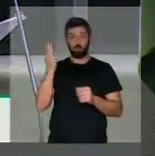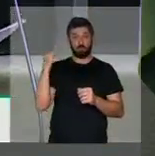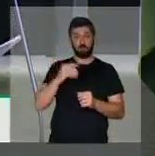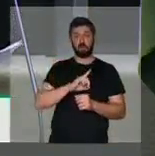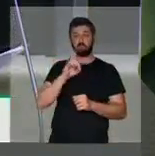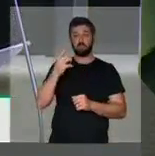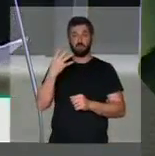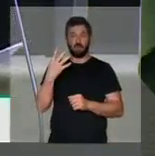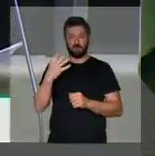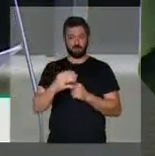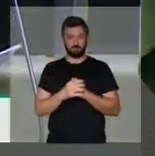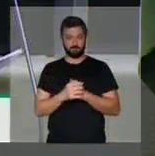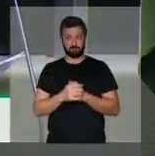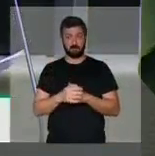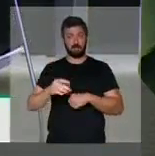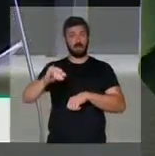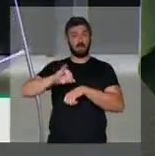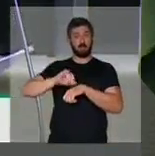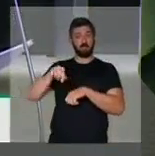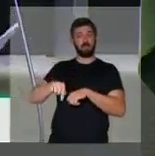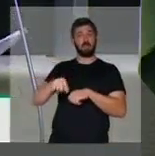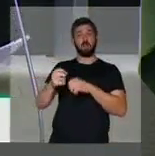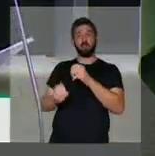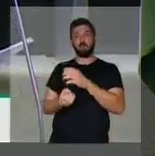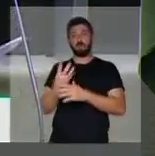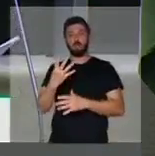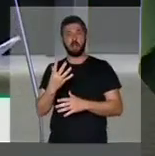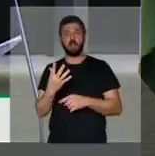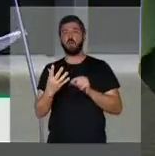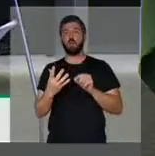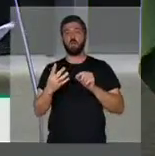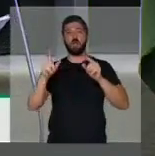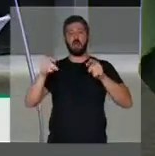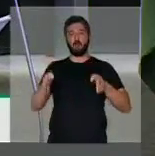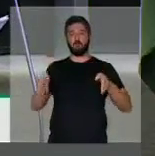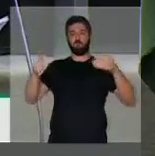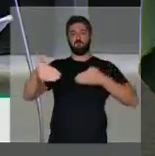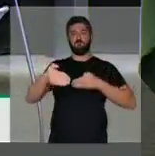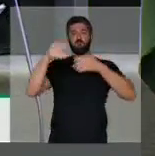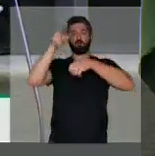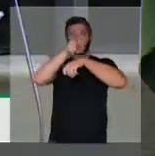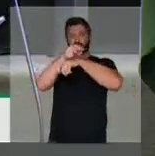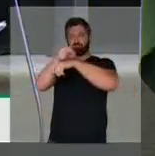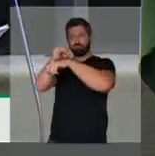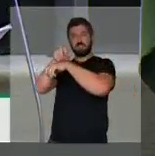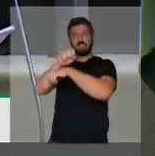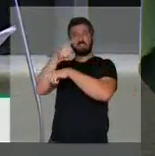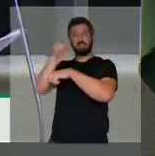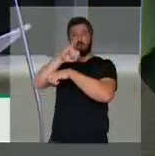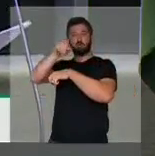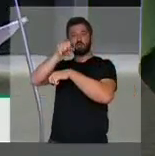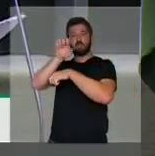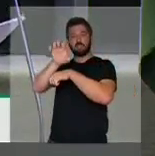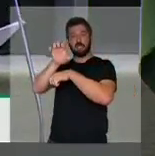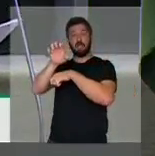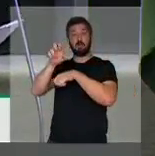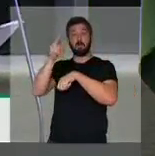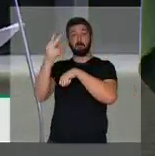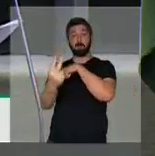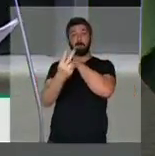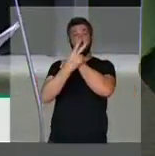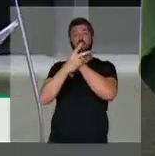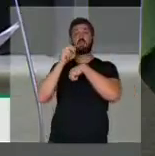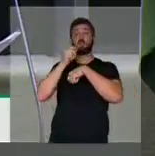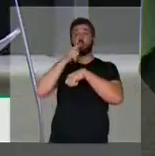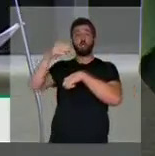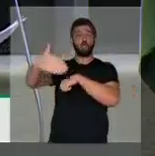dia 4. A cidade nasceu em torno da Fortaleza de São José, construída para proteger a